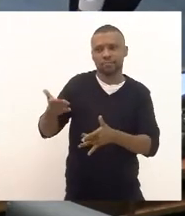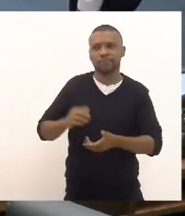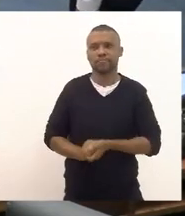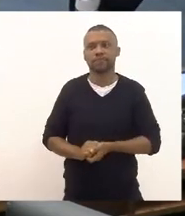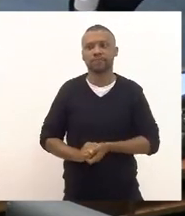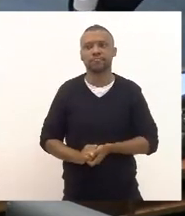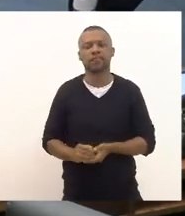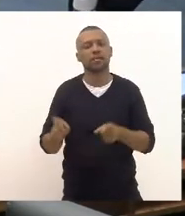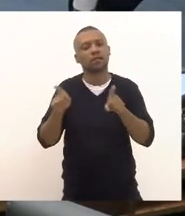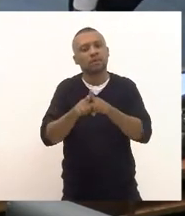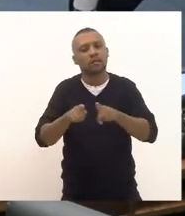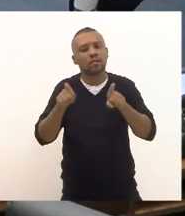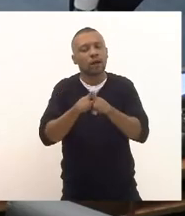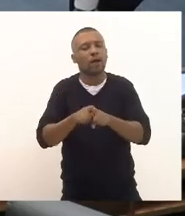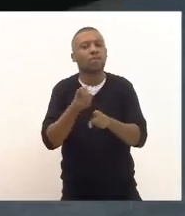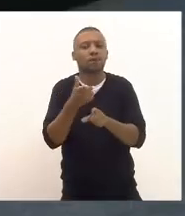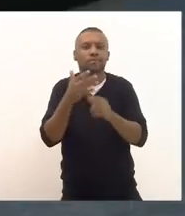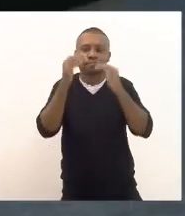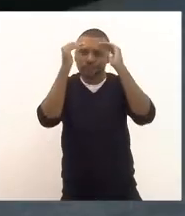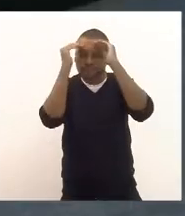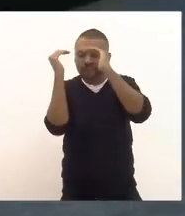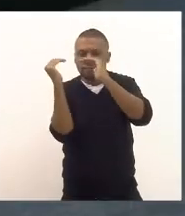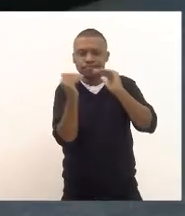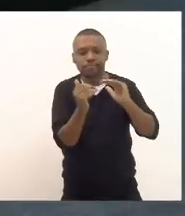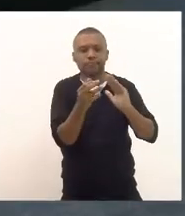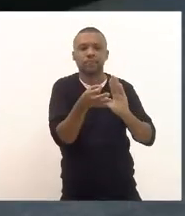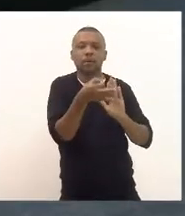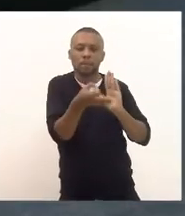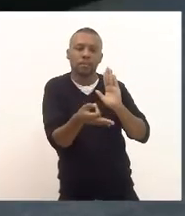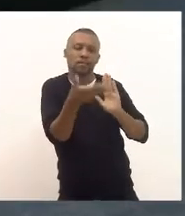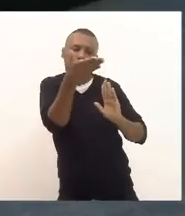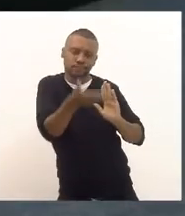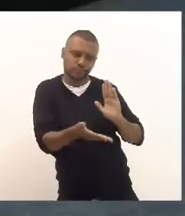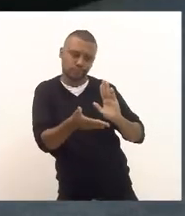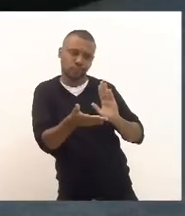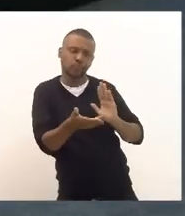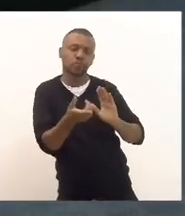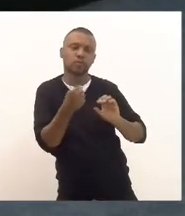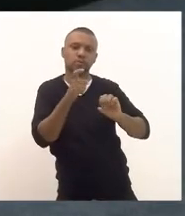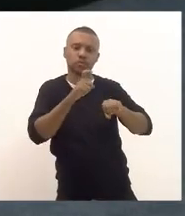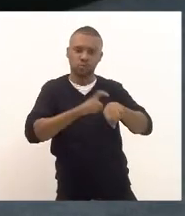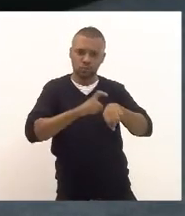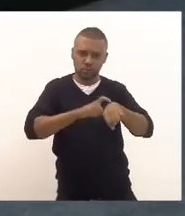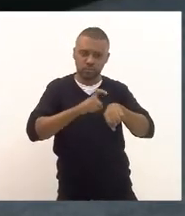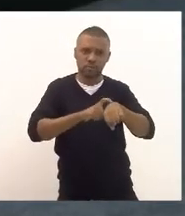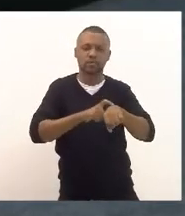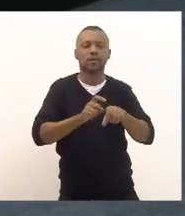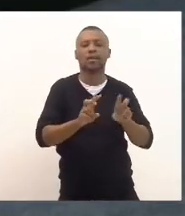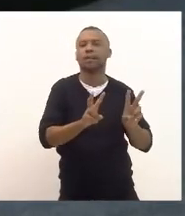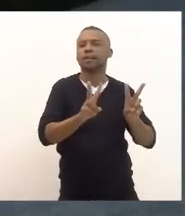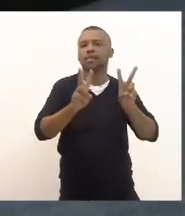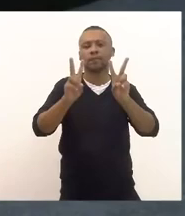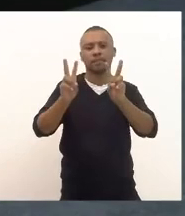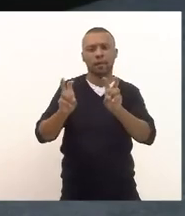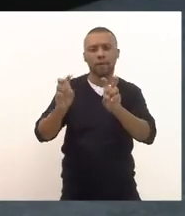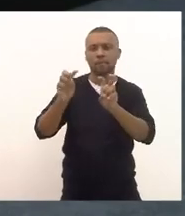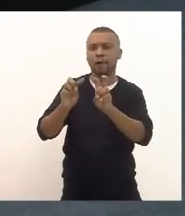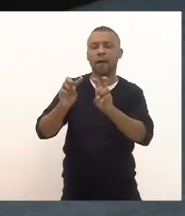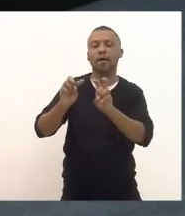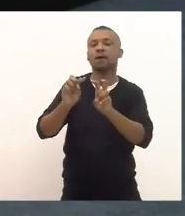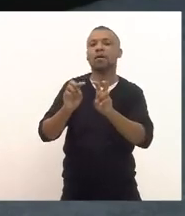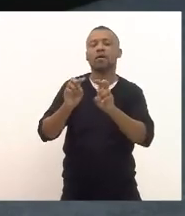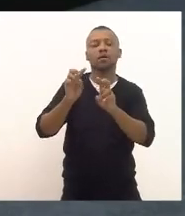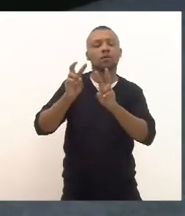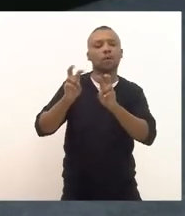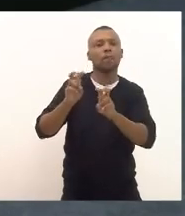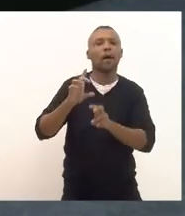faço isso com muita muito respeito a posição de vossa excelência quando traz o tema primeiro lugar